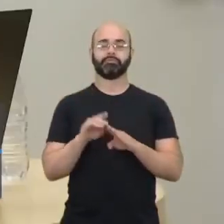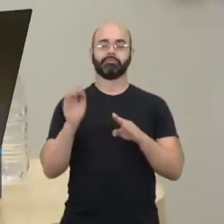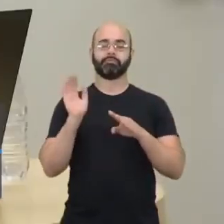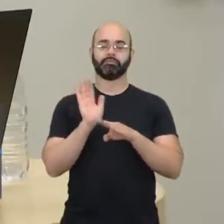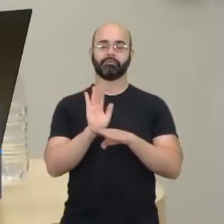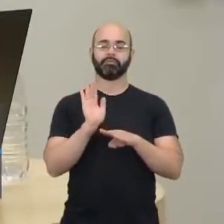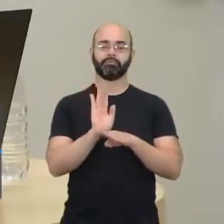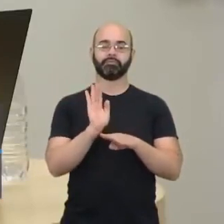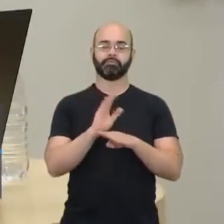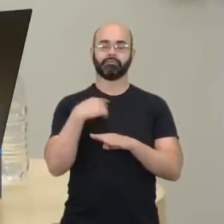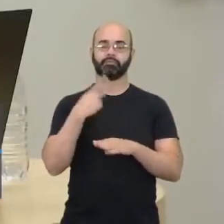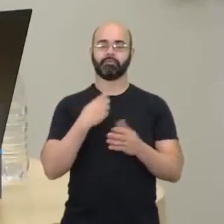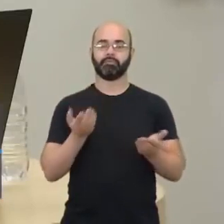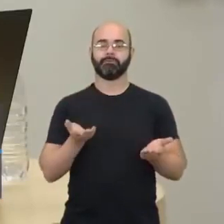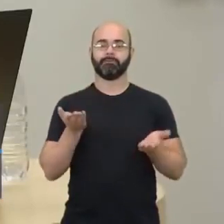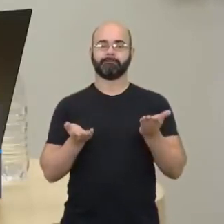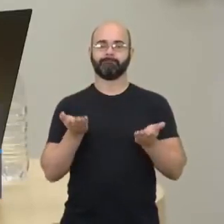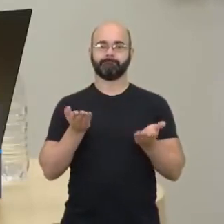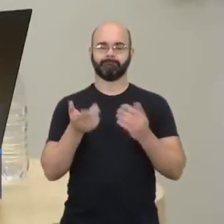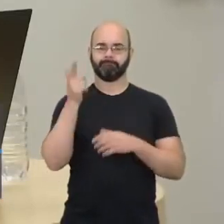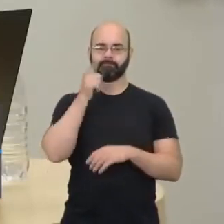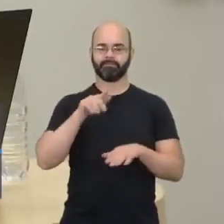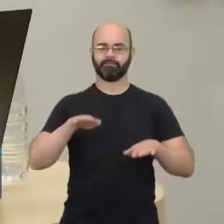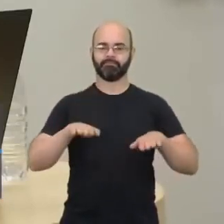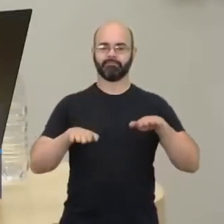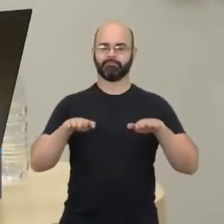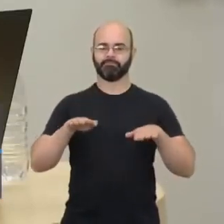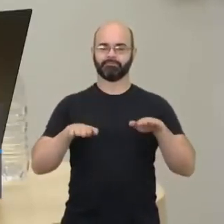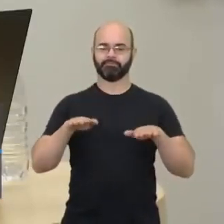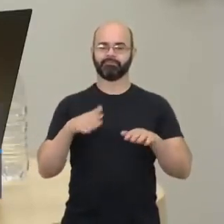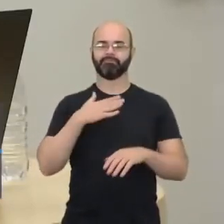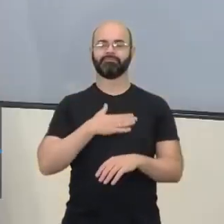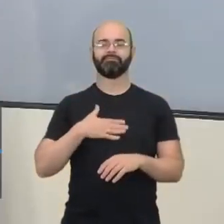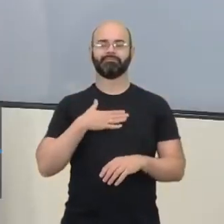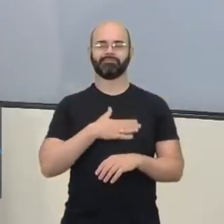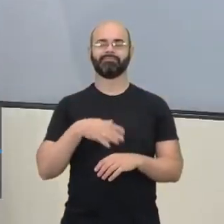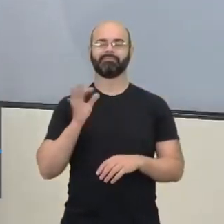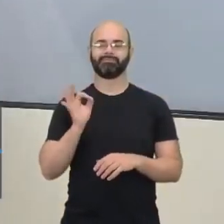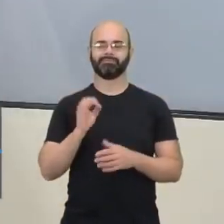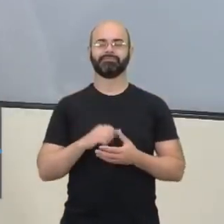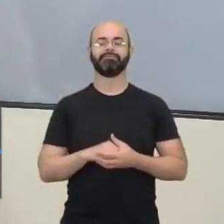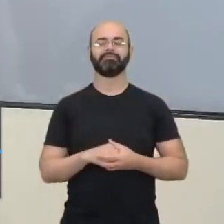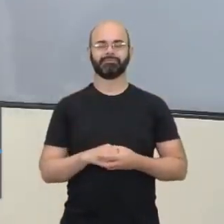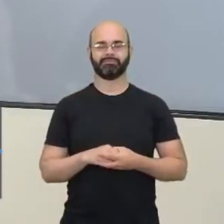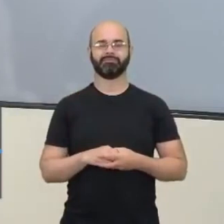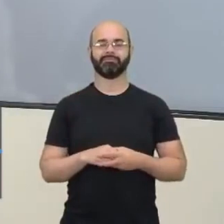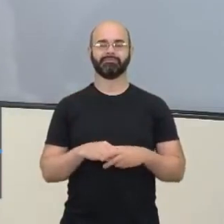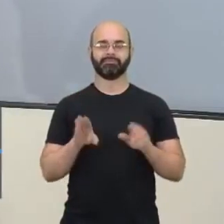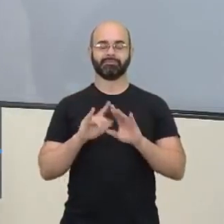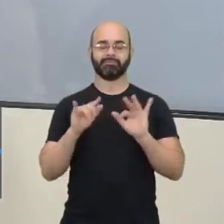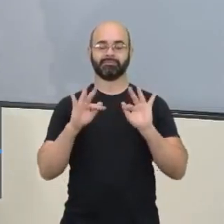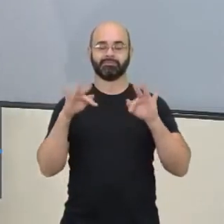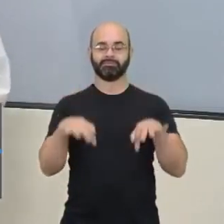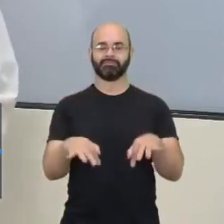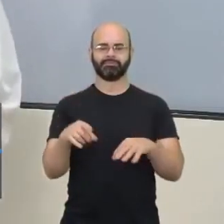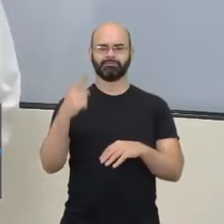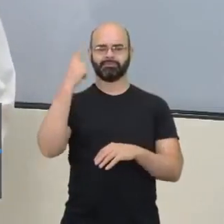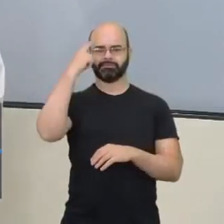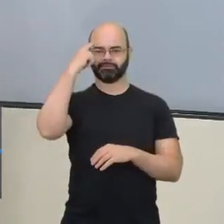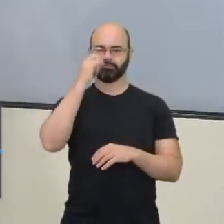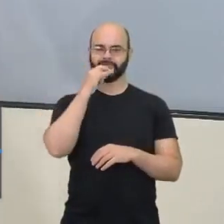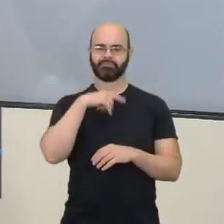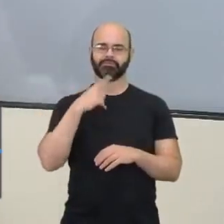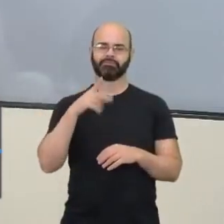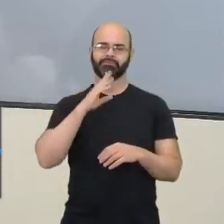manter o equilíbrio também. Gostei Olha. Desse, o equilíbrio e sabe corporal. Sabe o que é uma outra coisa também? Só para fechar. Você sabe o que é a